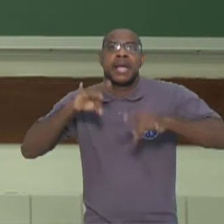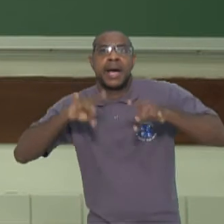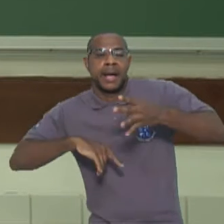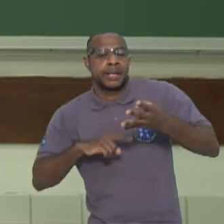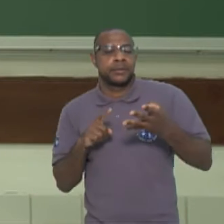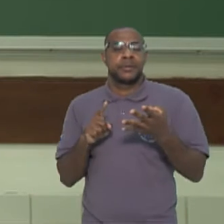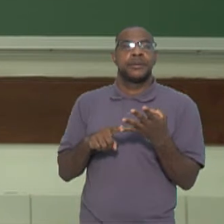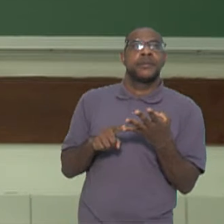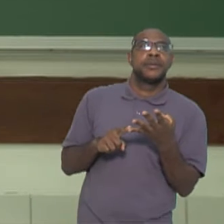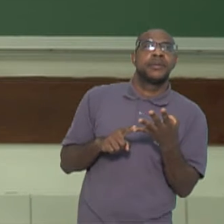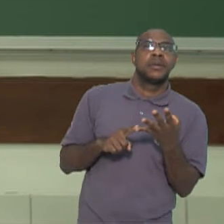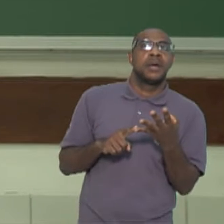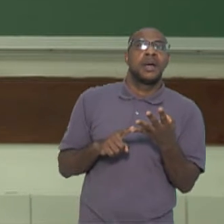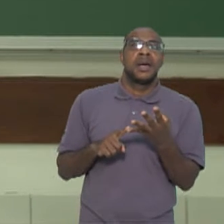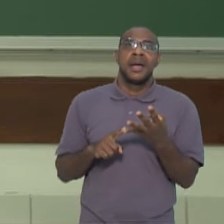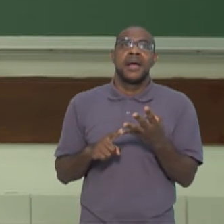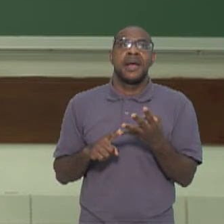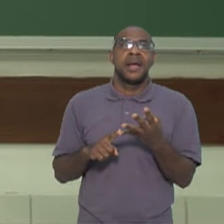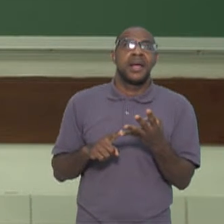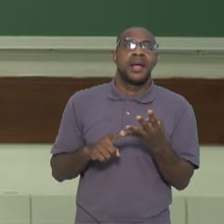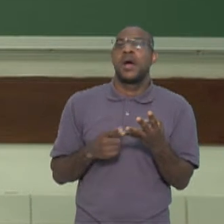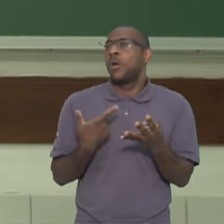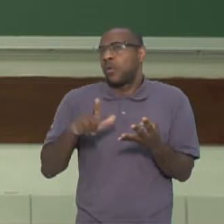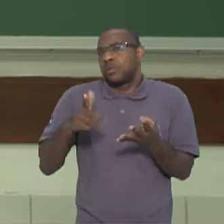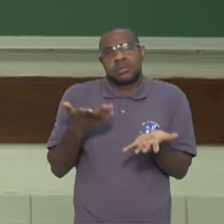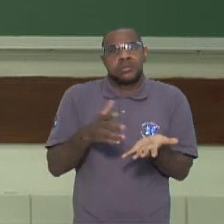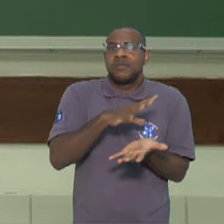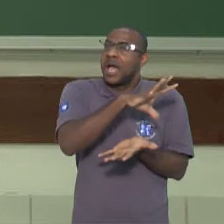teatro, vem de um conto.